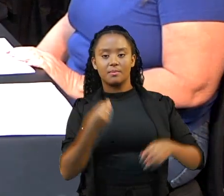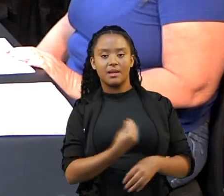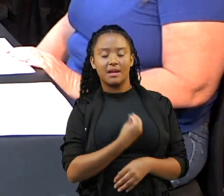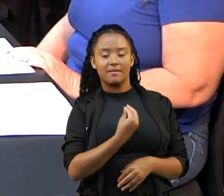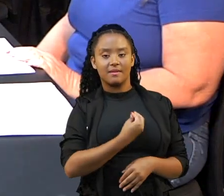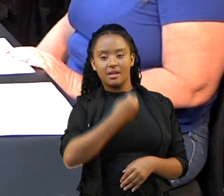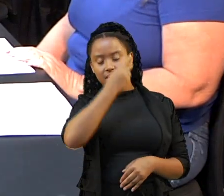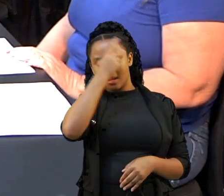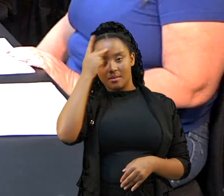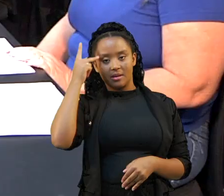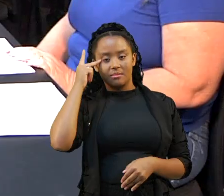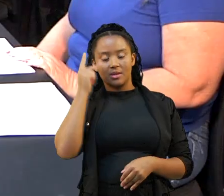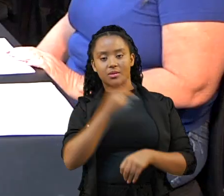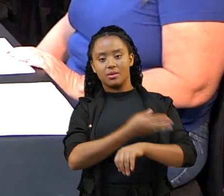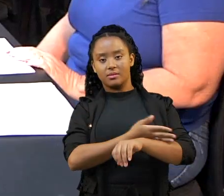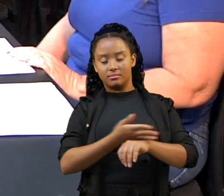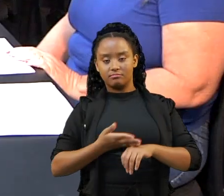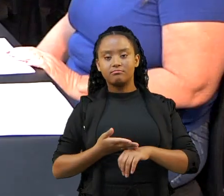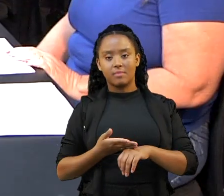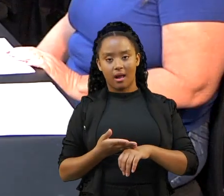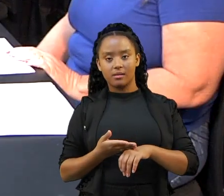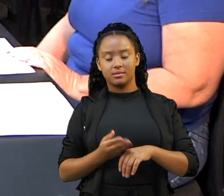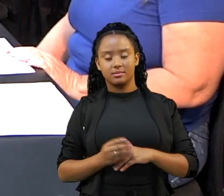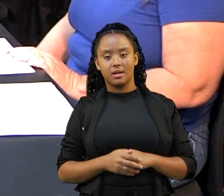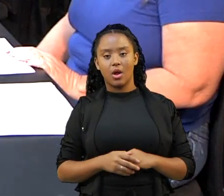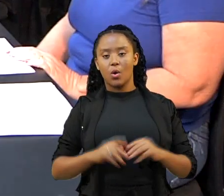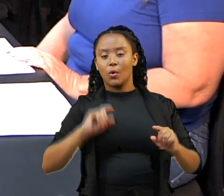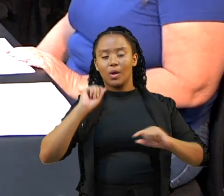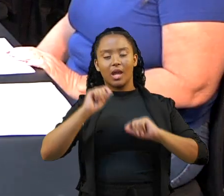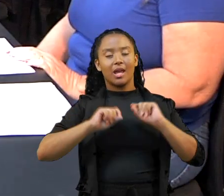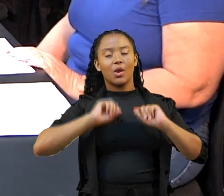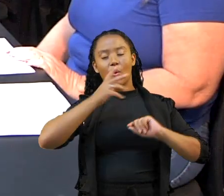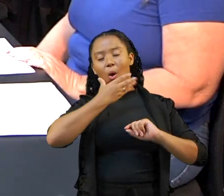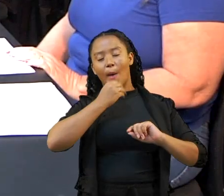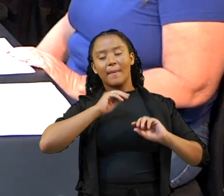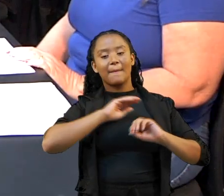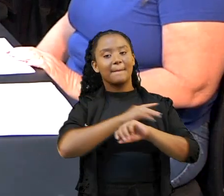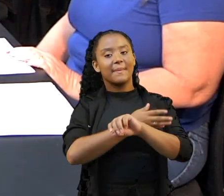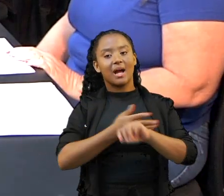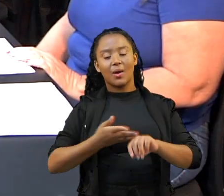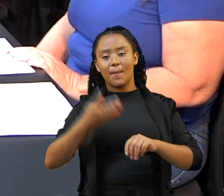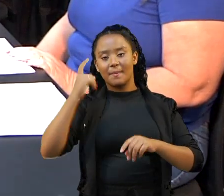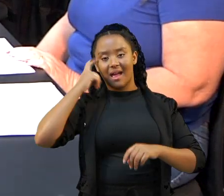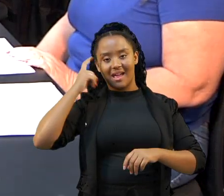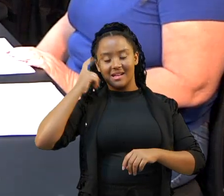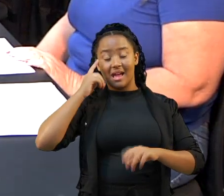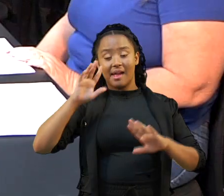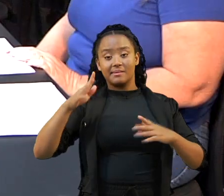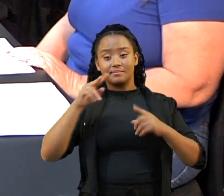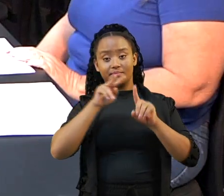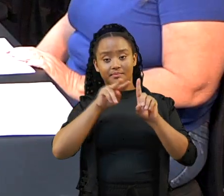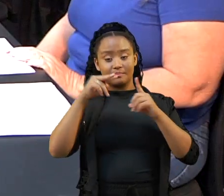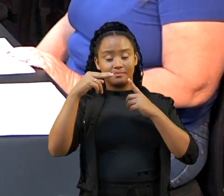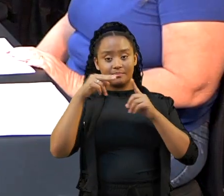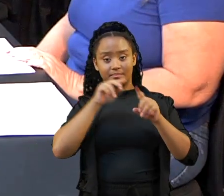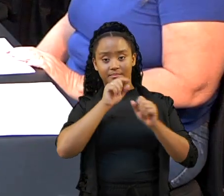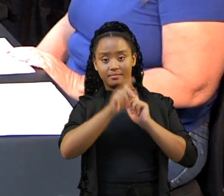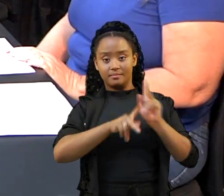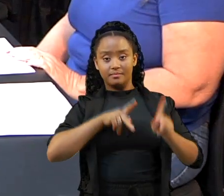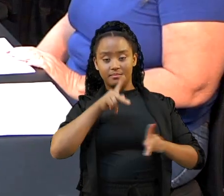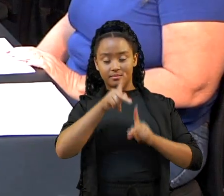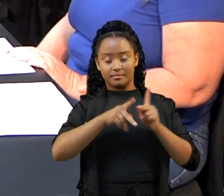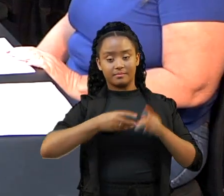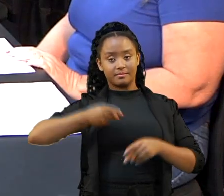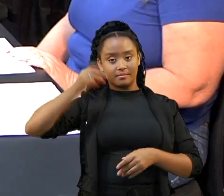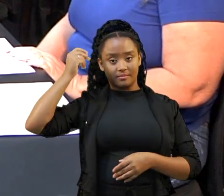homem branco, ao que o homem branco pensa para si, quer dizer, realmente essa visão dos